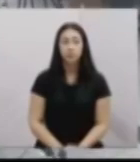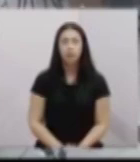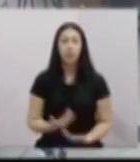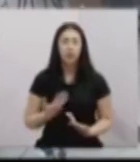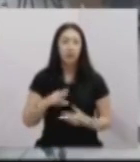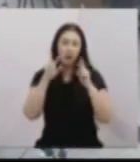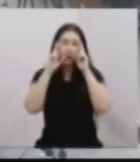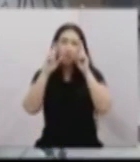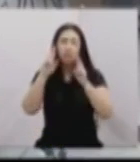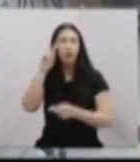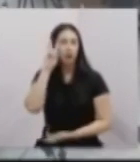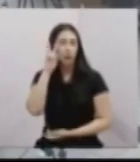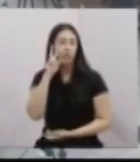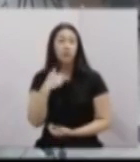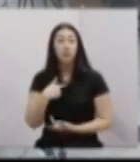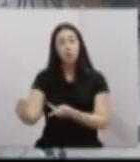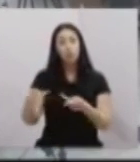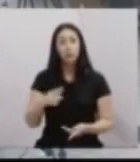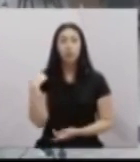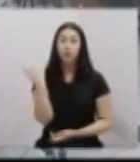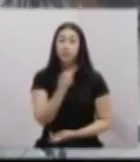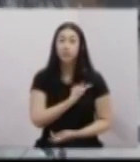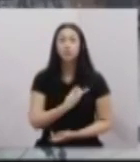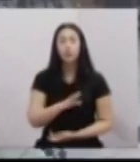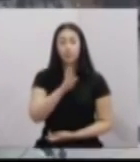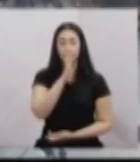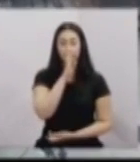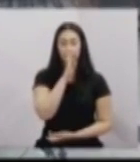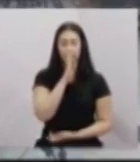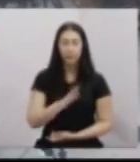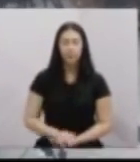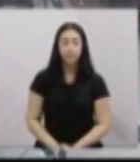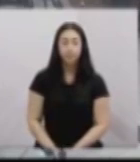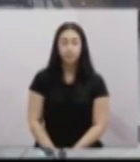Em memória dos entes queridos, convido a todos para que façamos alguns instantes de silêncio.